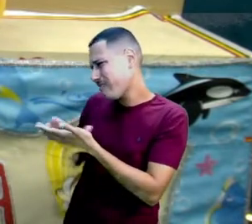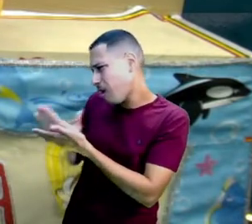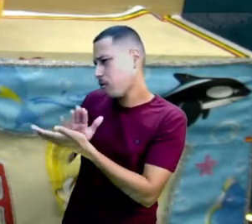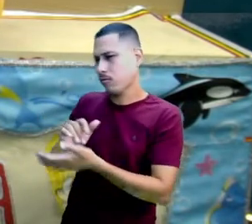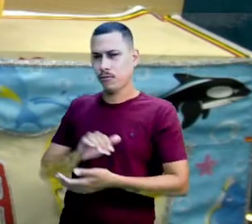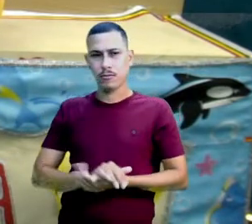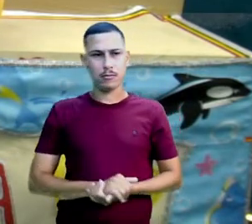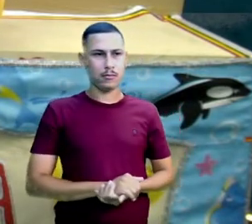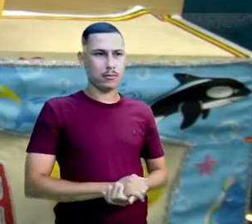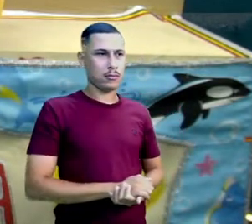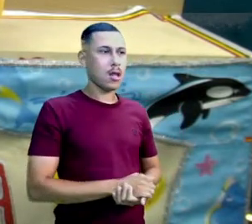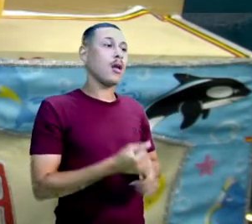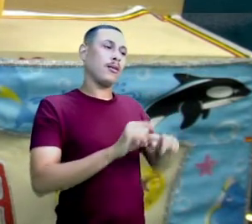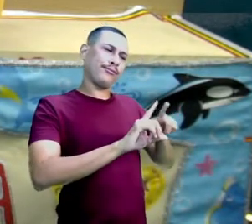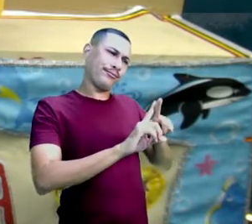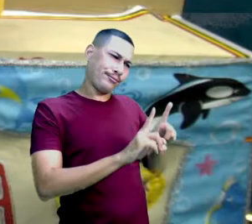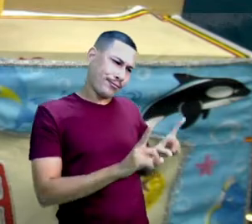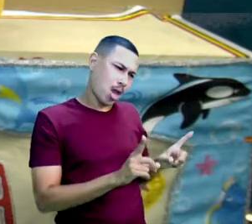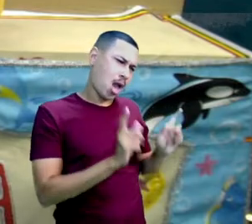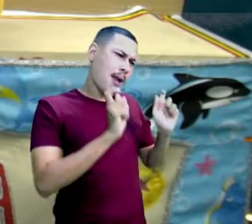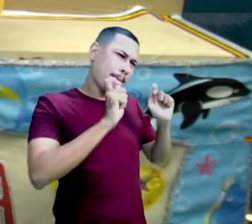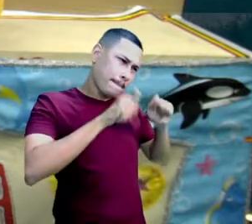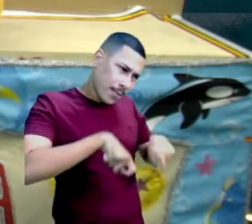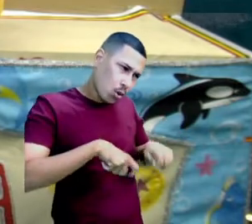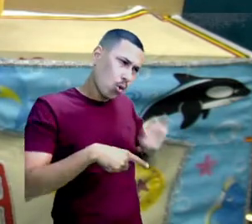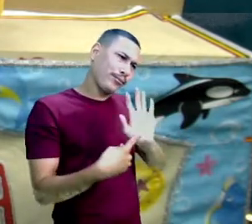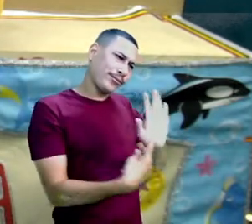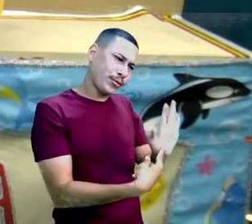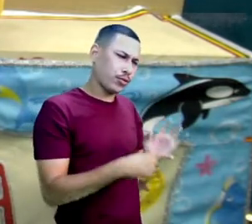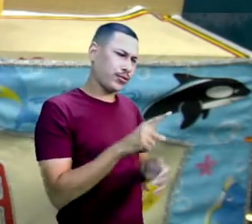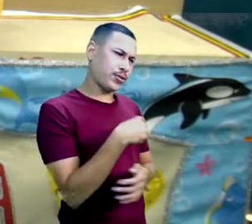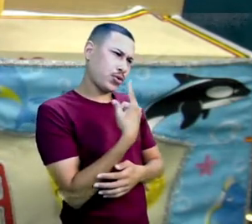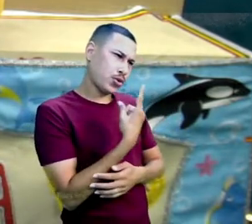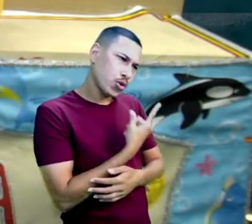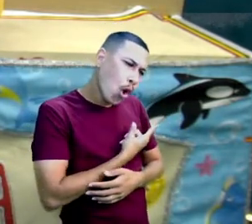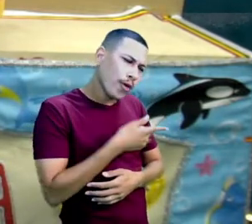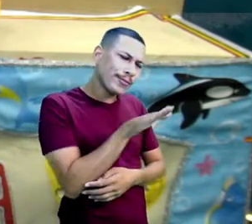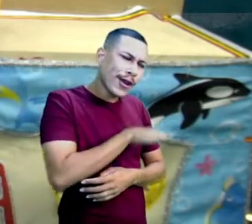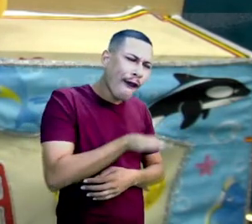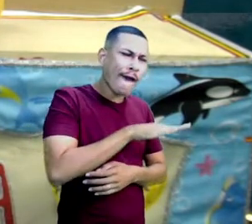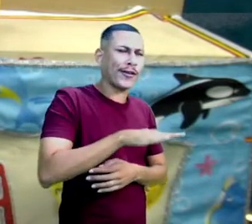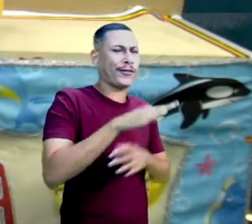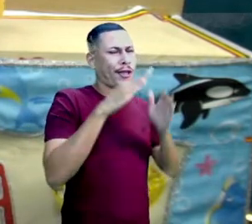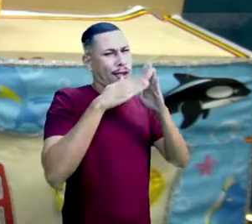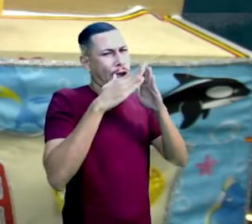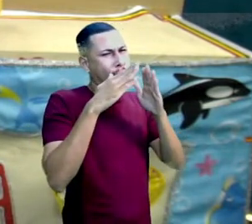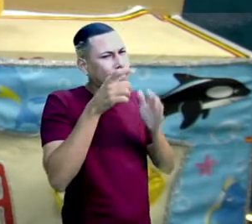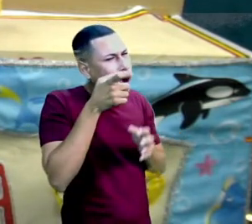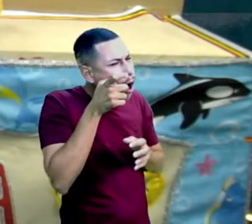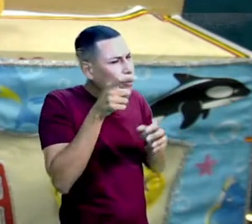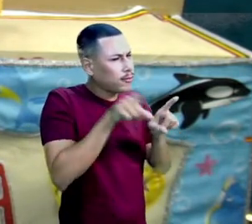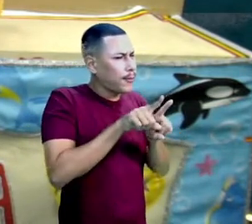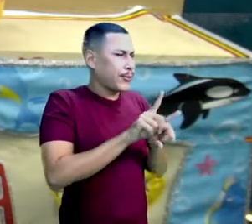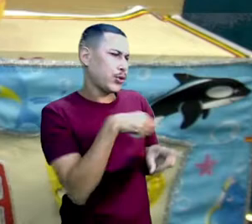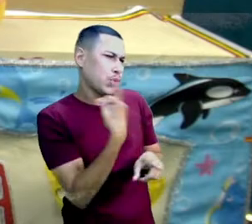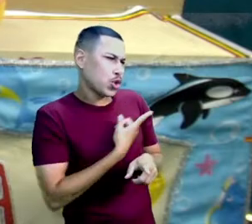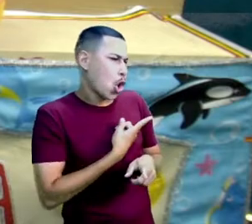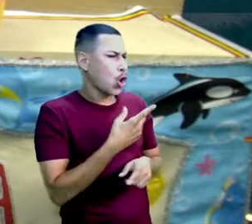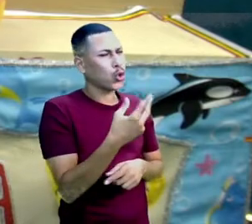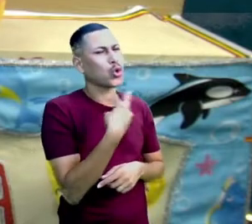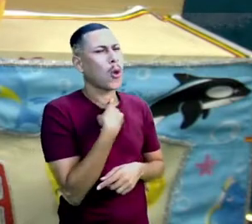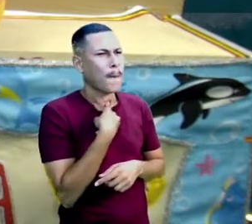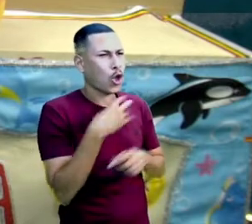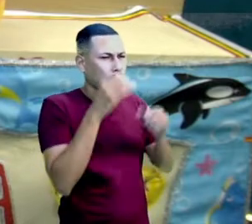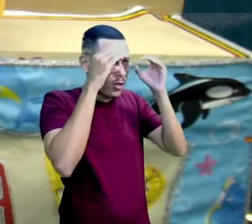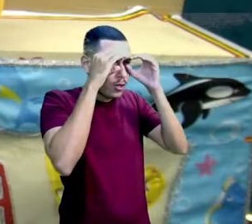Sim, leiturinha. Mas ele quis passar aqui, ó, pra nós e pras crianças que tá em casa, que a gente não deve ter ambição com as coisas